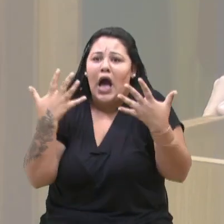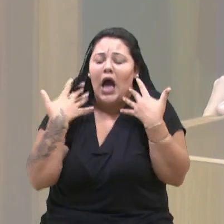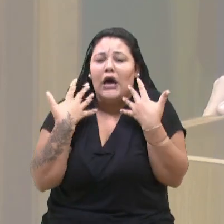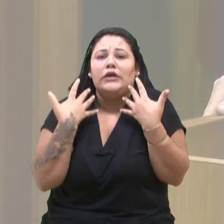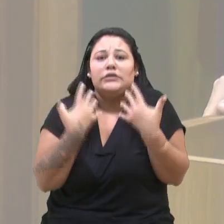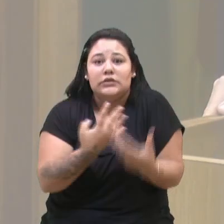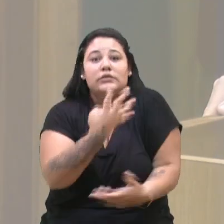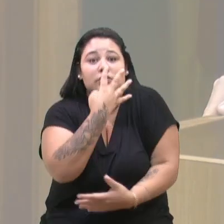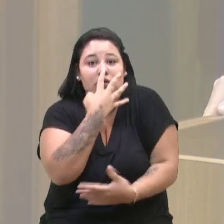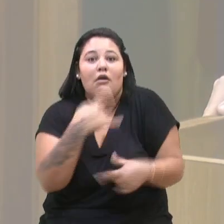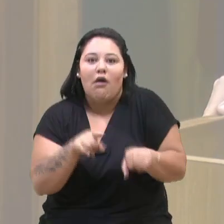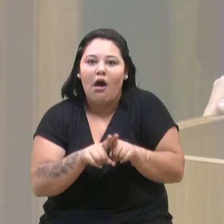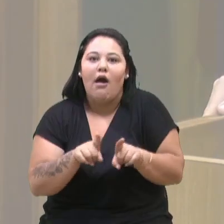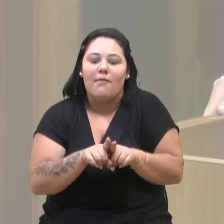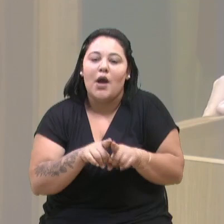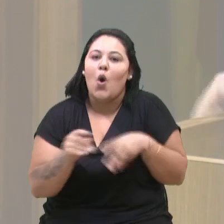né?